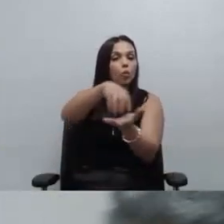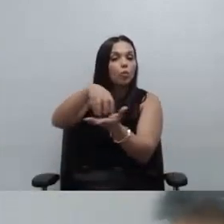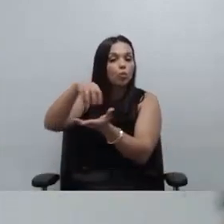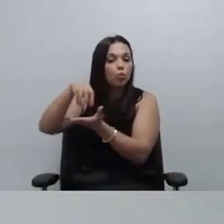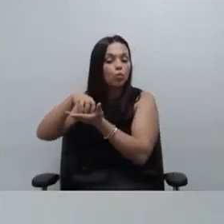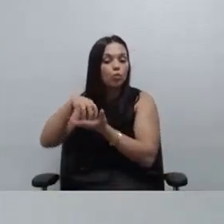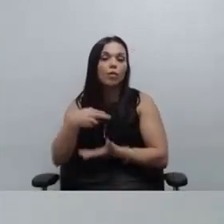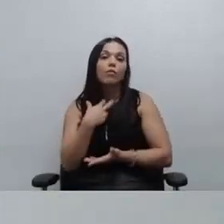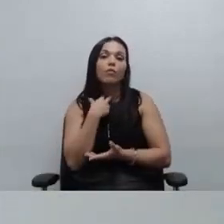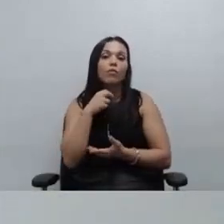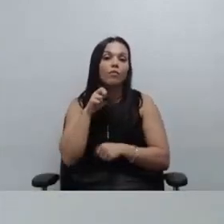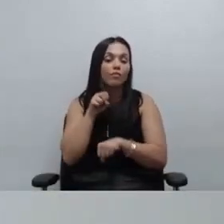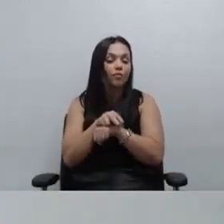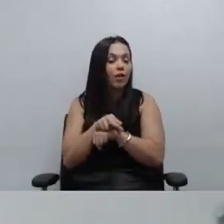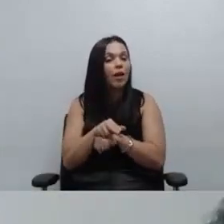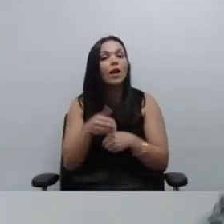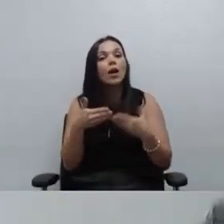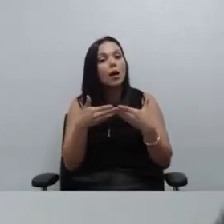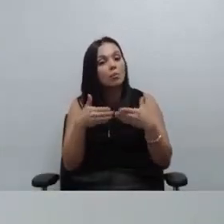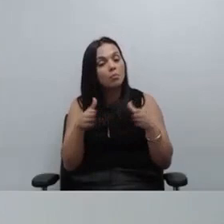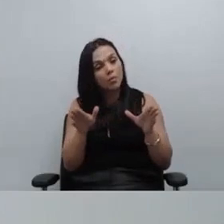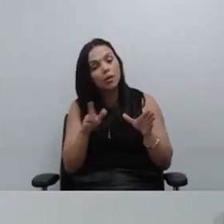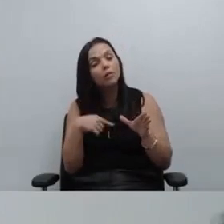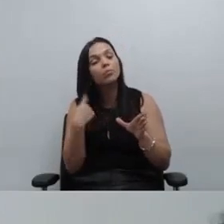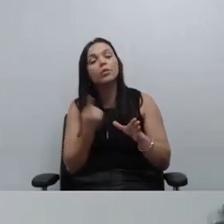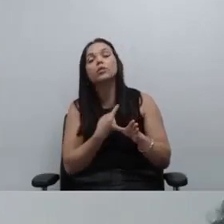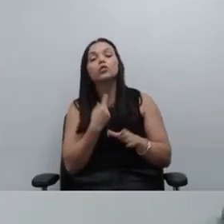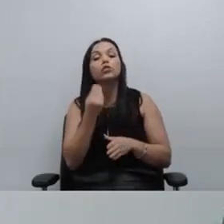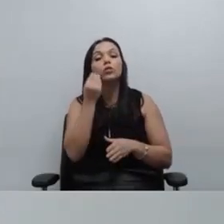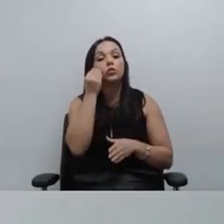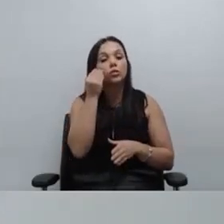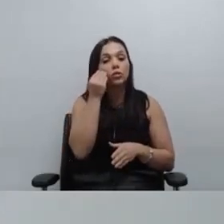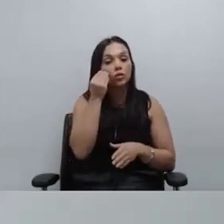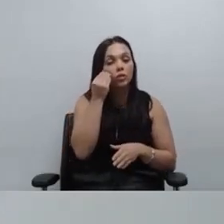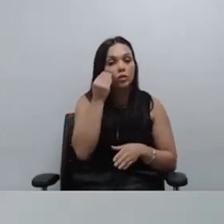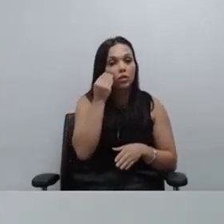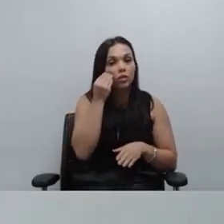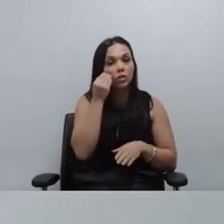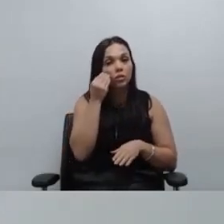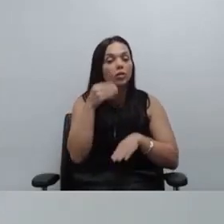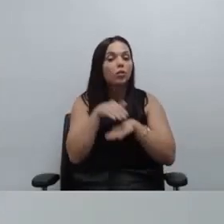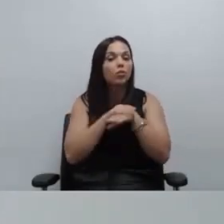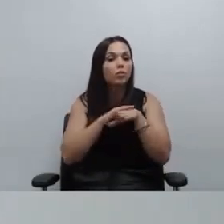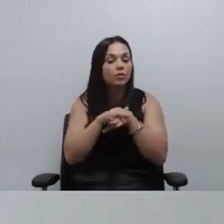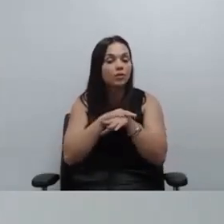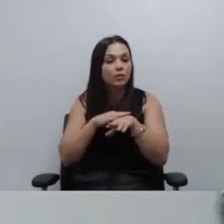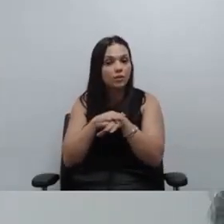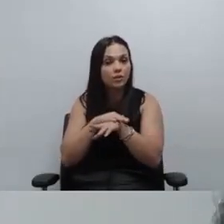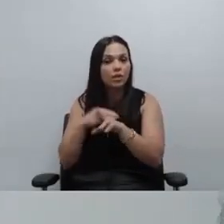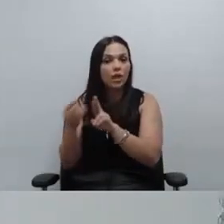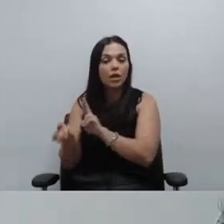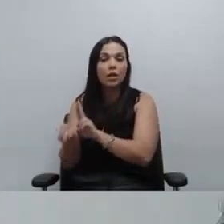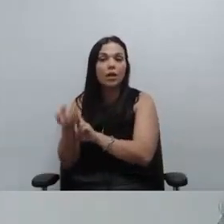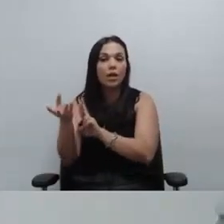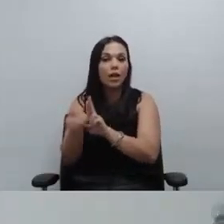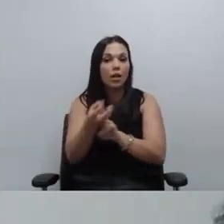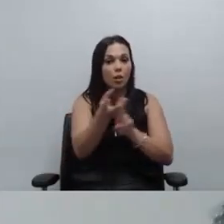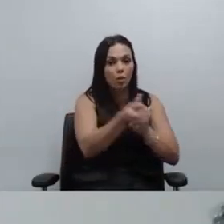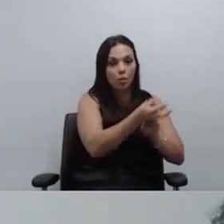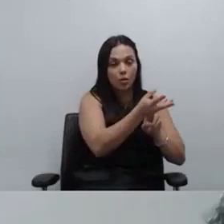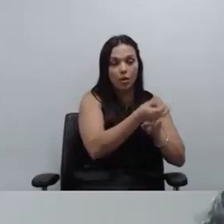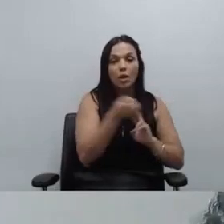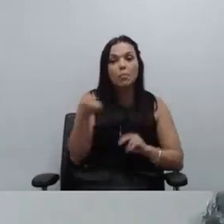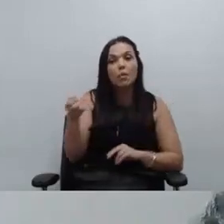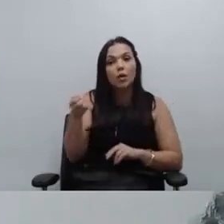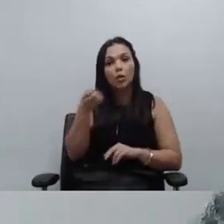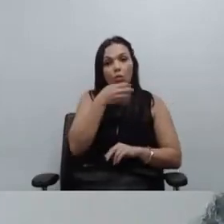vagas ainda em aberto, para podermos falar com as relatorias, de repente reabrir isso, para que os novos